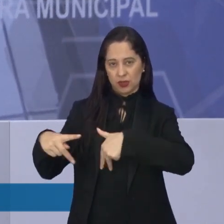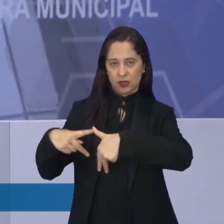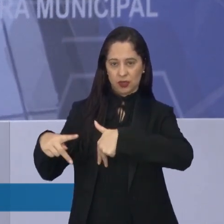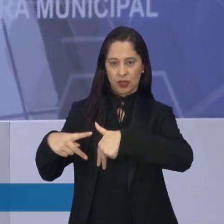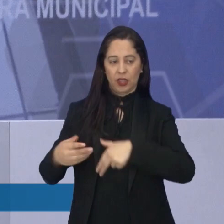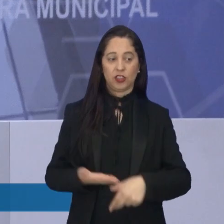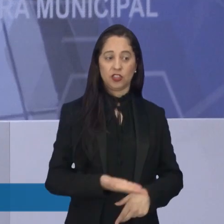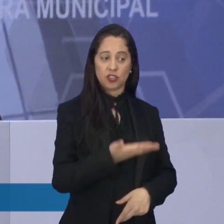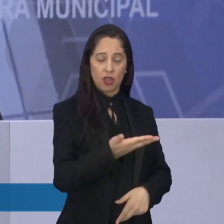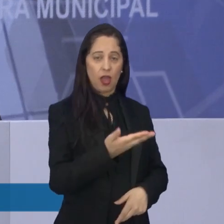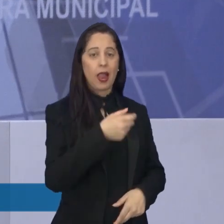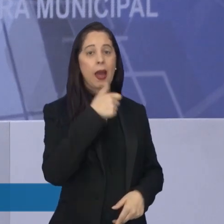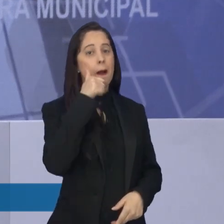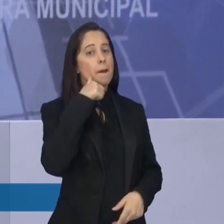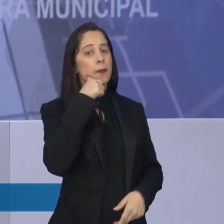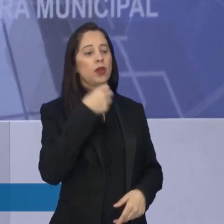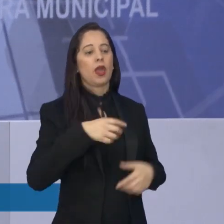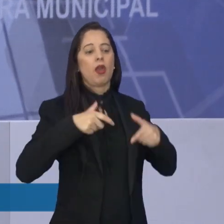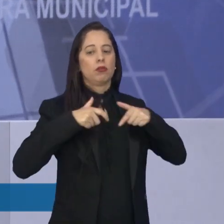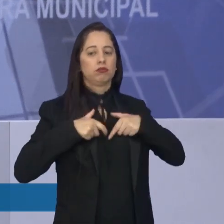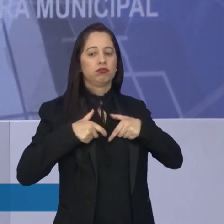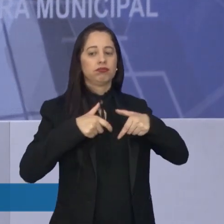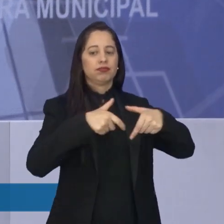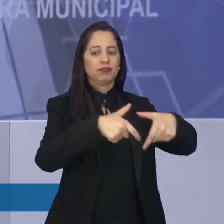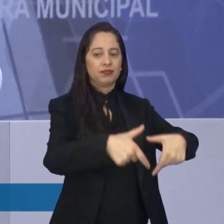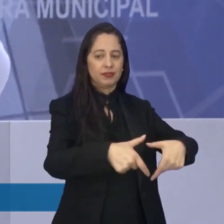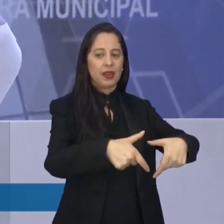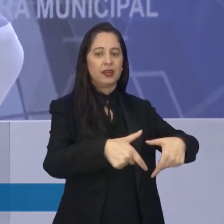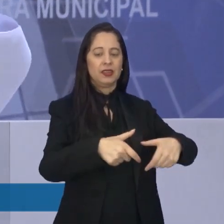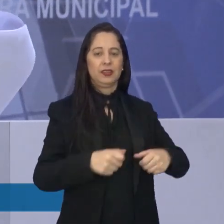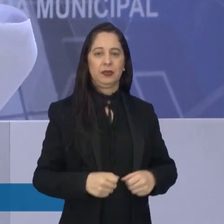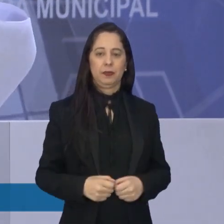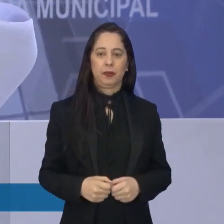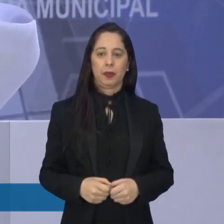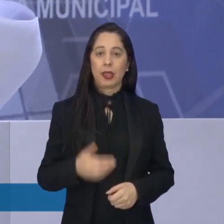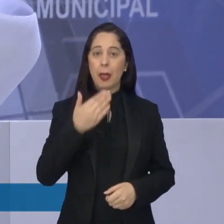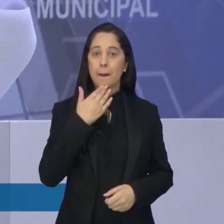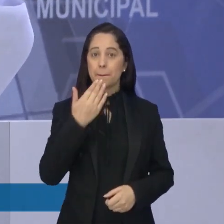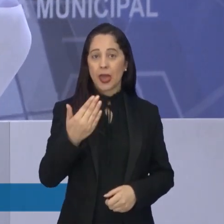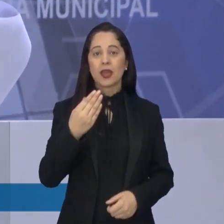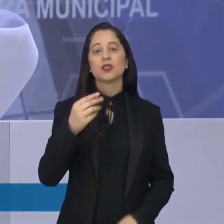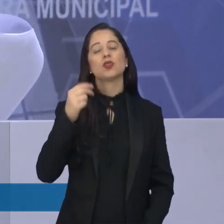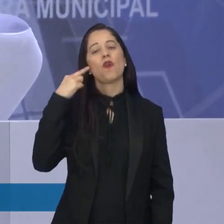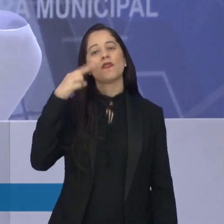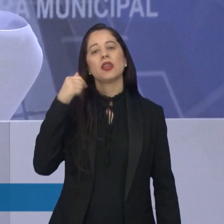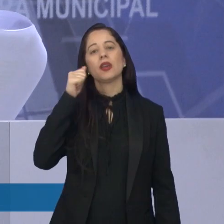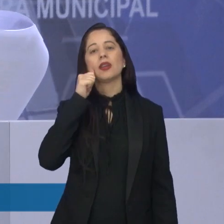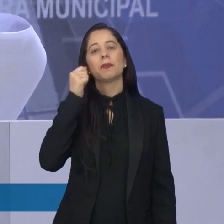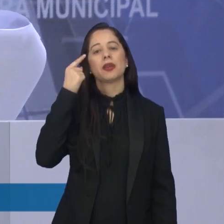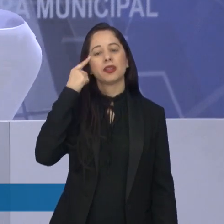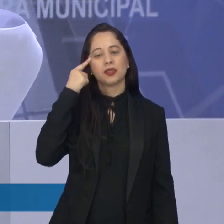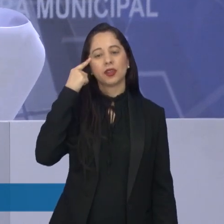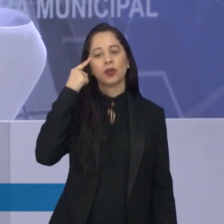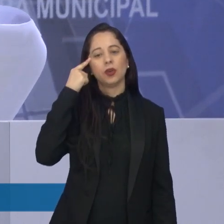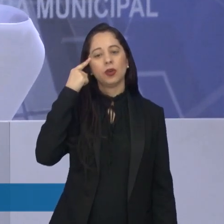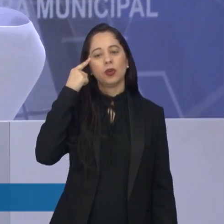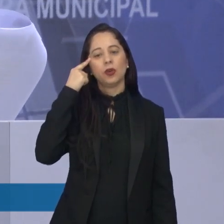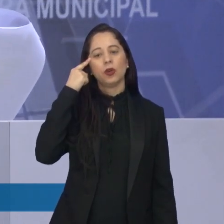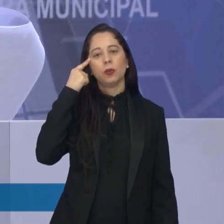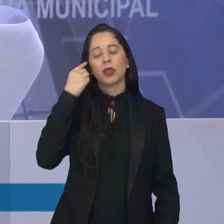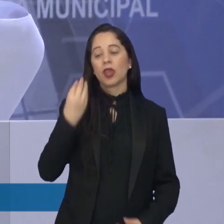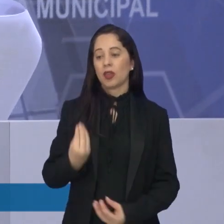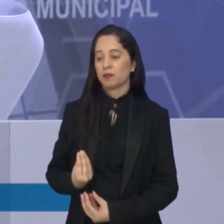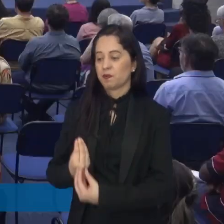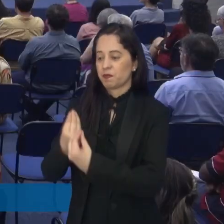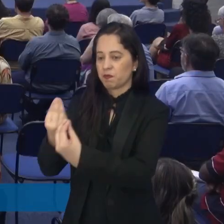da jornalista Fernanda, a medalha Cassiano Ricardo. Pedimos à vereadora Amélia, autora da propositura, que faça a